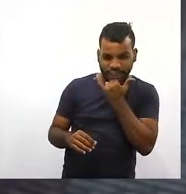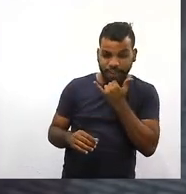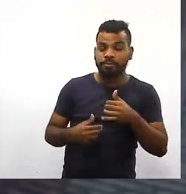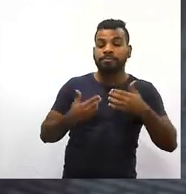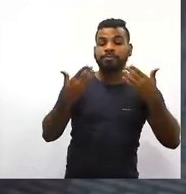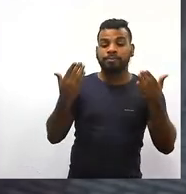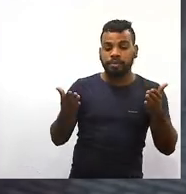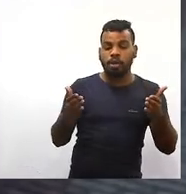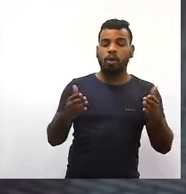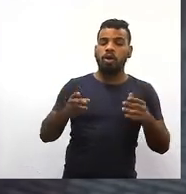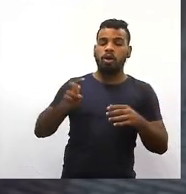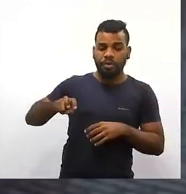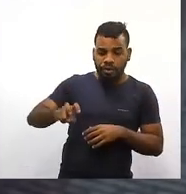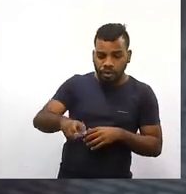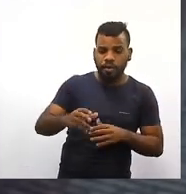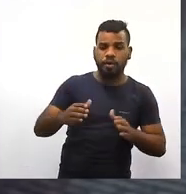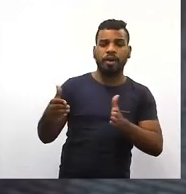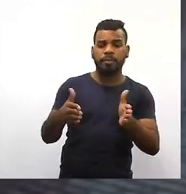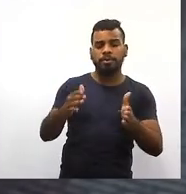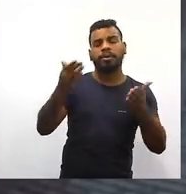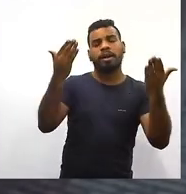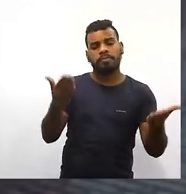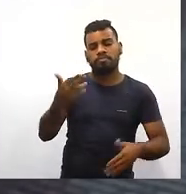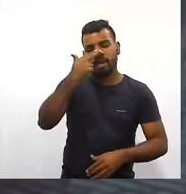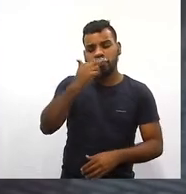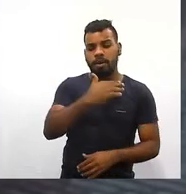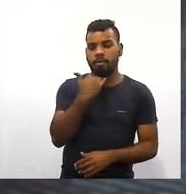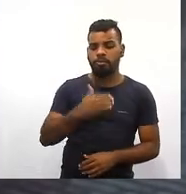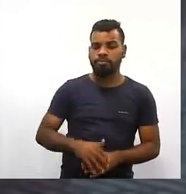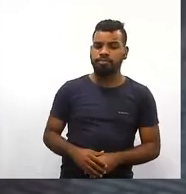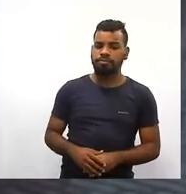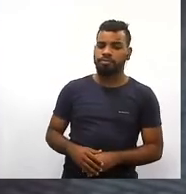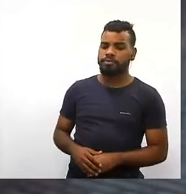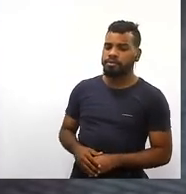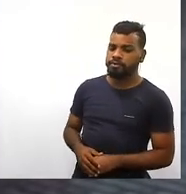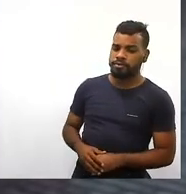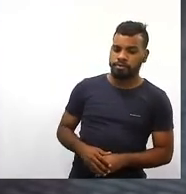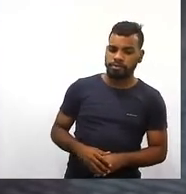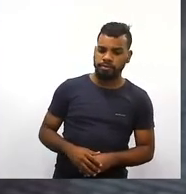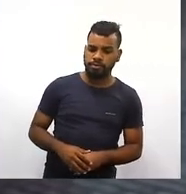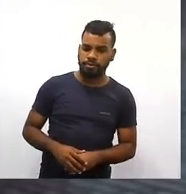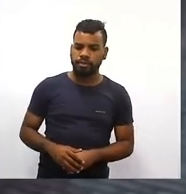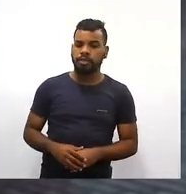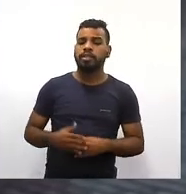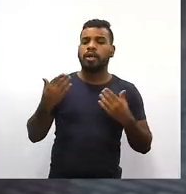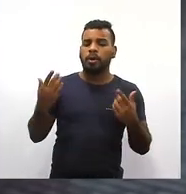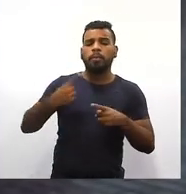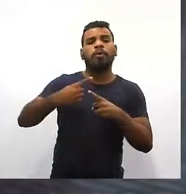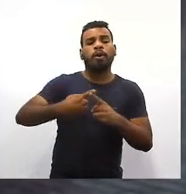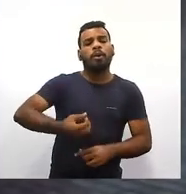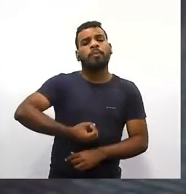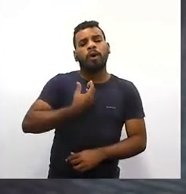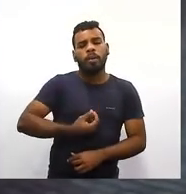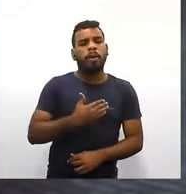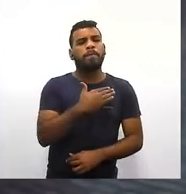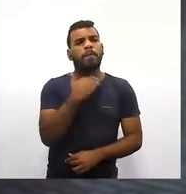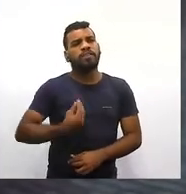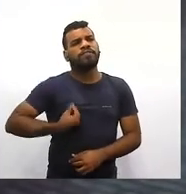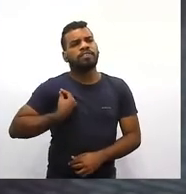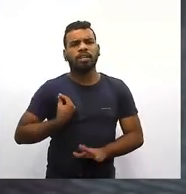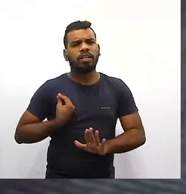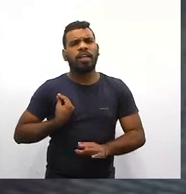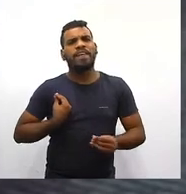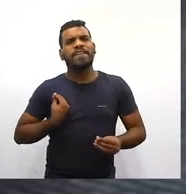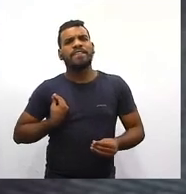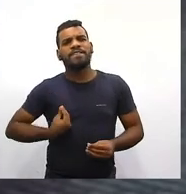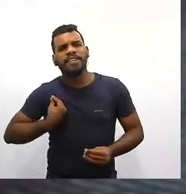Severino é acompanhado da morte. Tá, professor? Então por que o poema é Morte e Vida Severina e não Vida e Morte? Será que Cabral